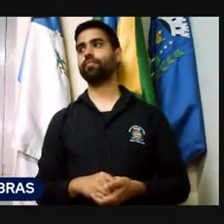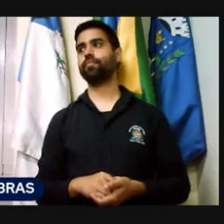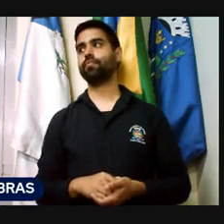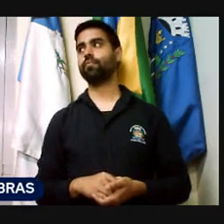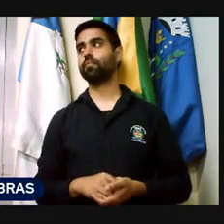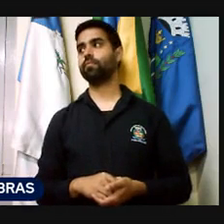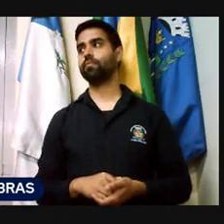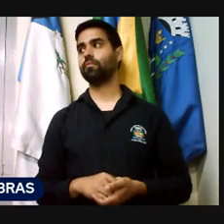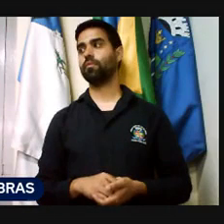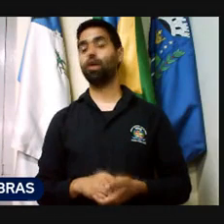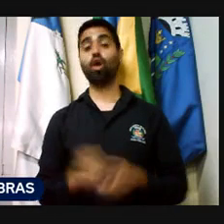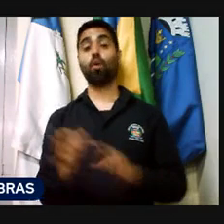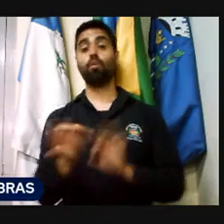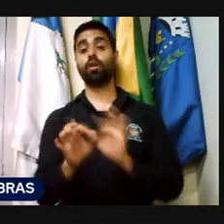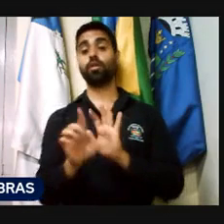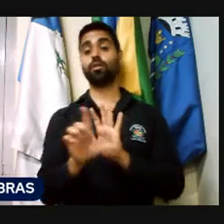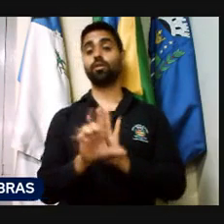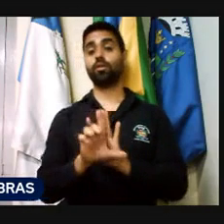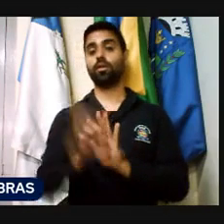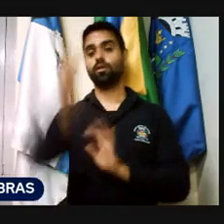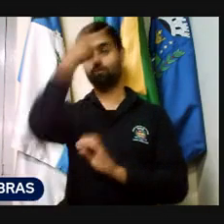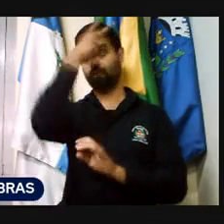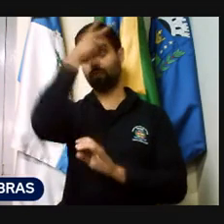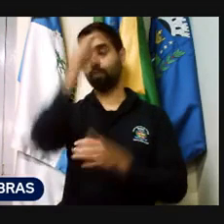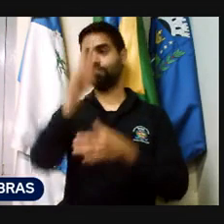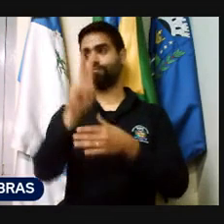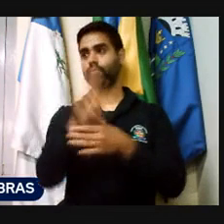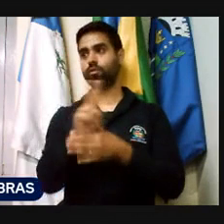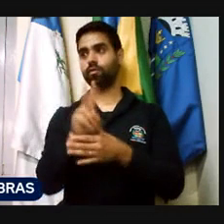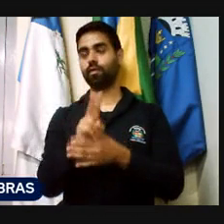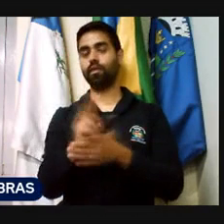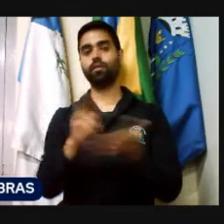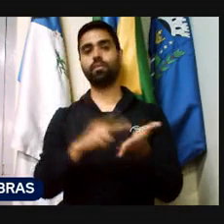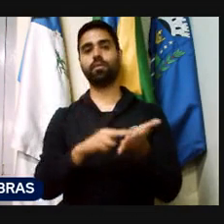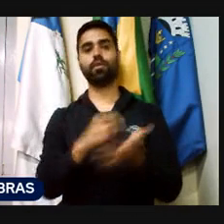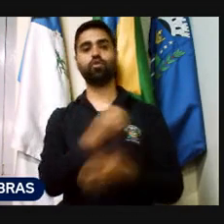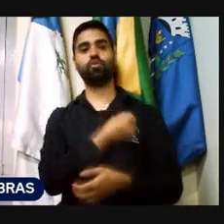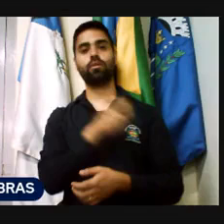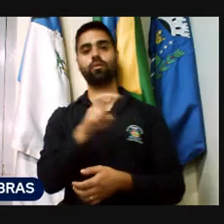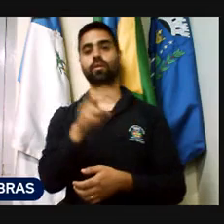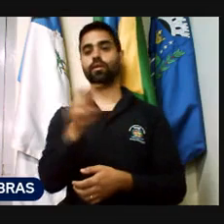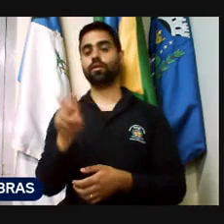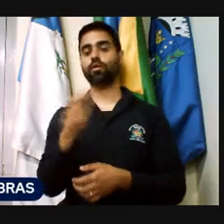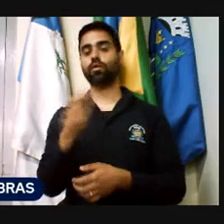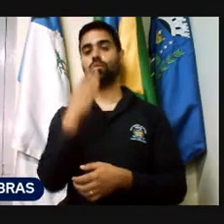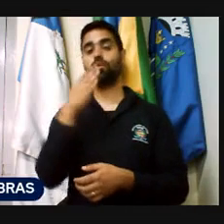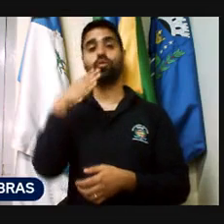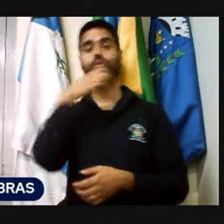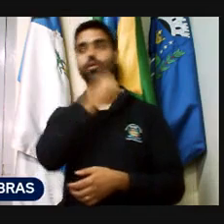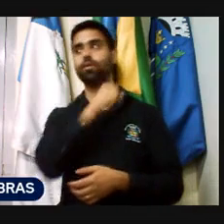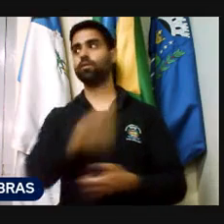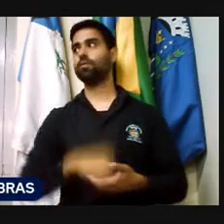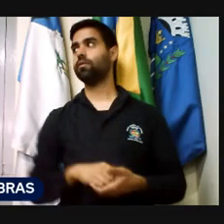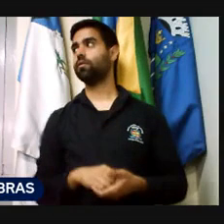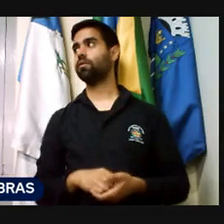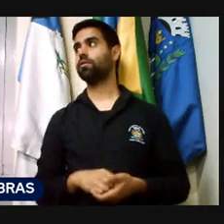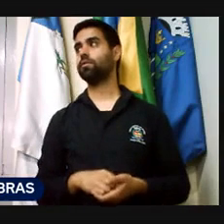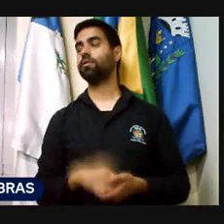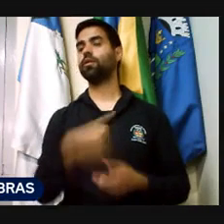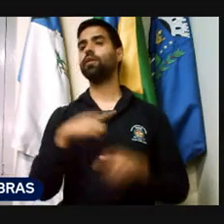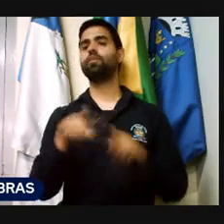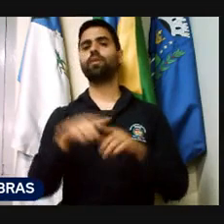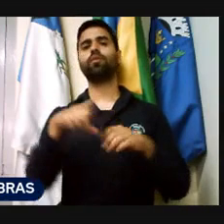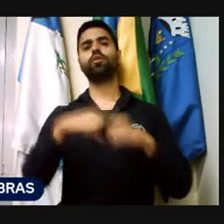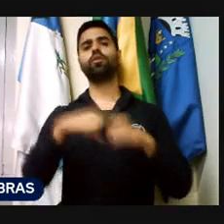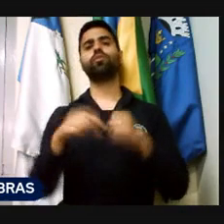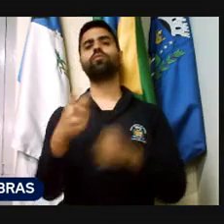Trata-se de projeto de lei ordinário, oriundo do chefe do Poder Executivo Municipal, através da mensagem número 55, com pedido de urgência, com fundamento no artigo